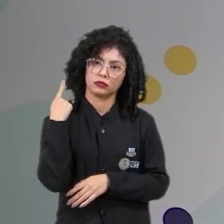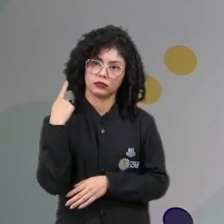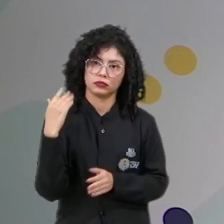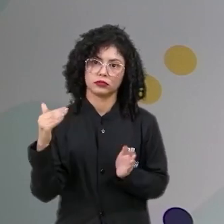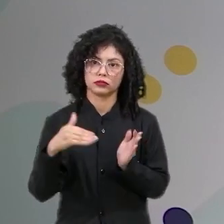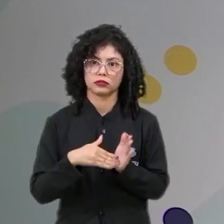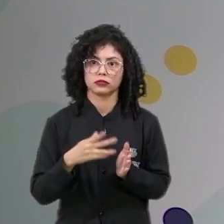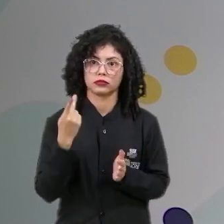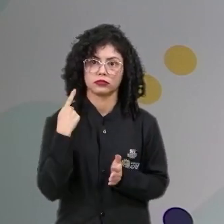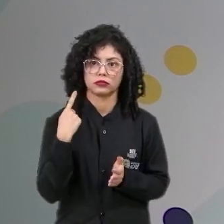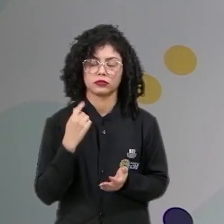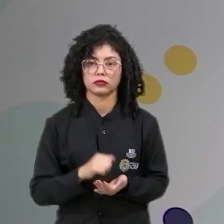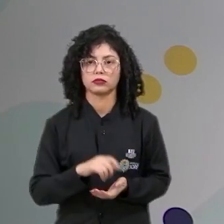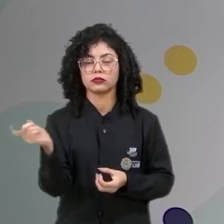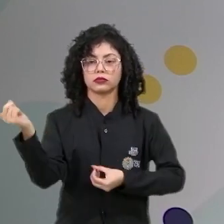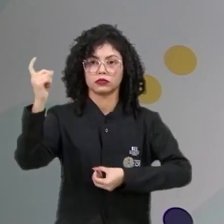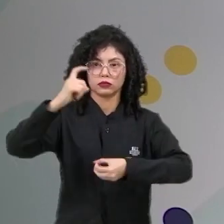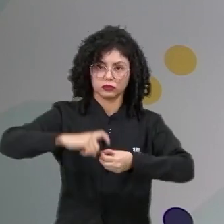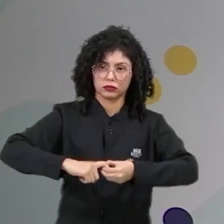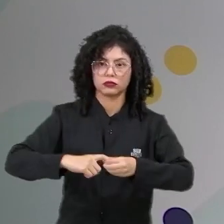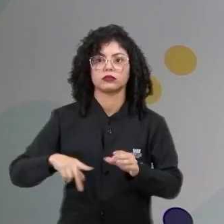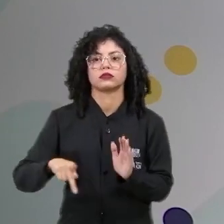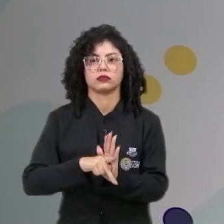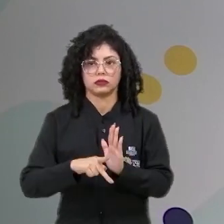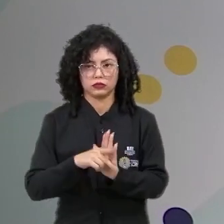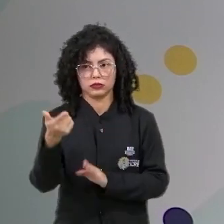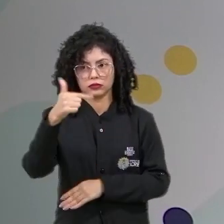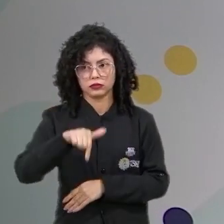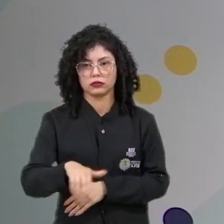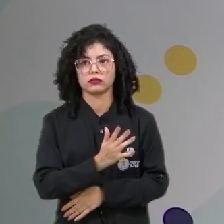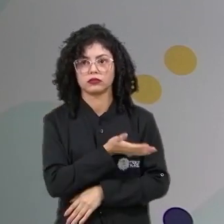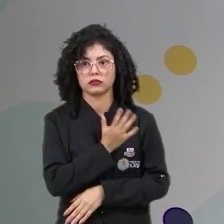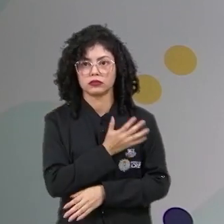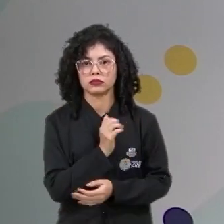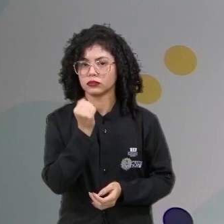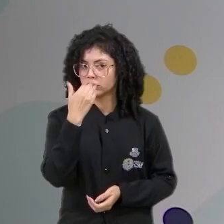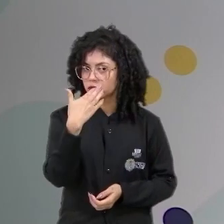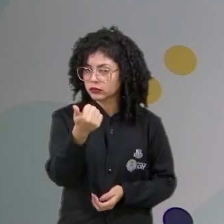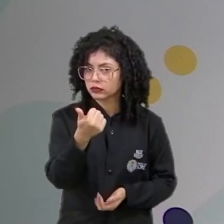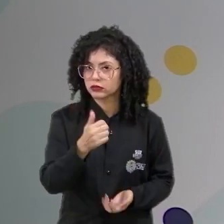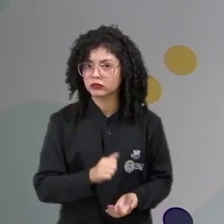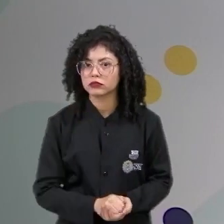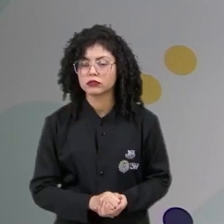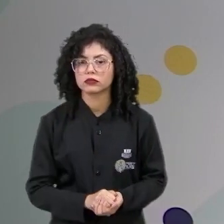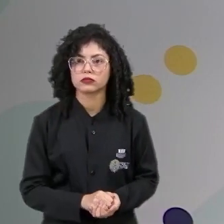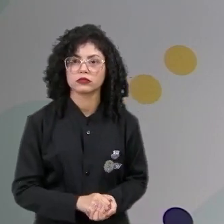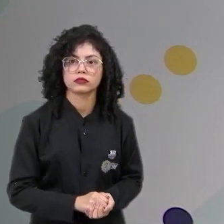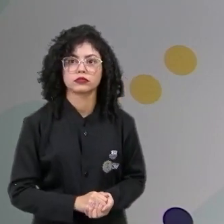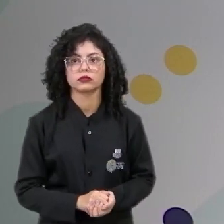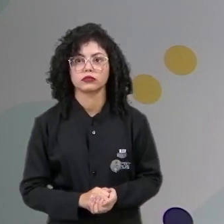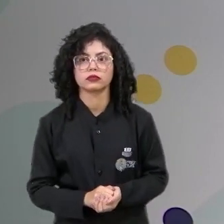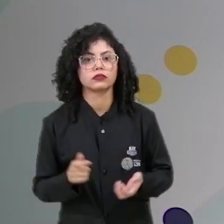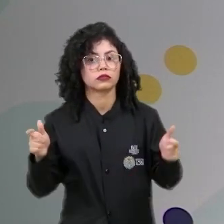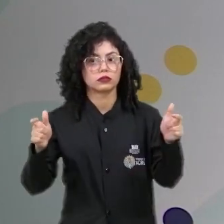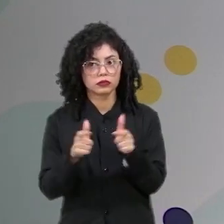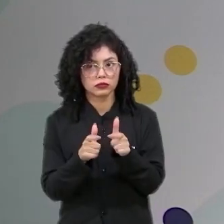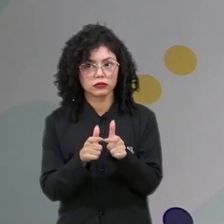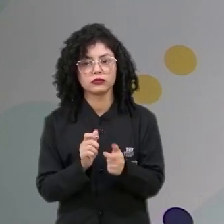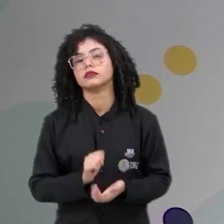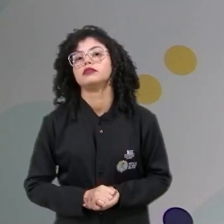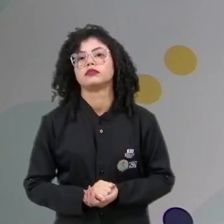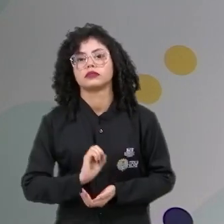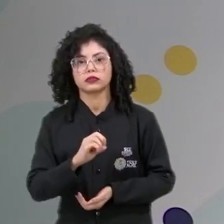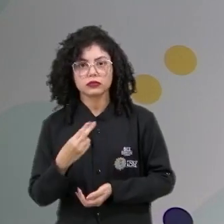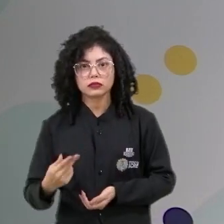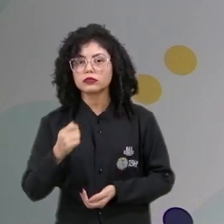os pulmões. E aí ele volta ao coração. Tudo bem? Essa é a circulação menor,